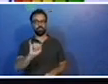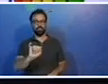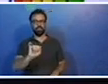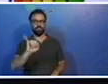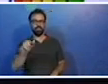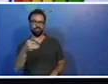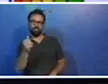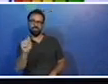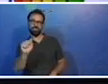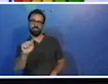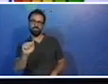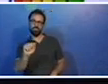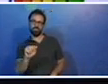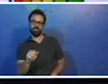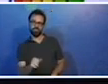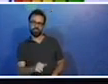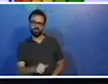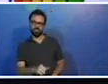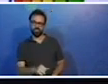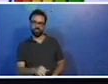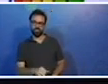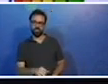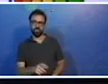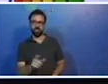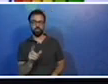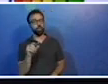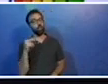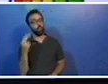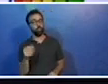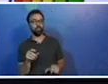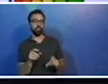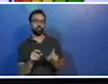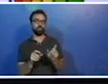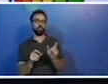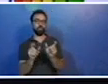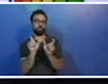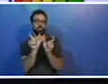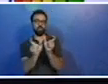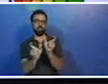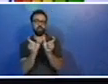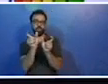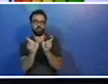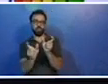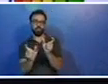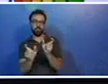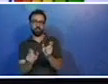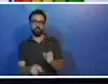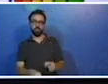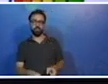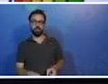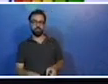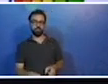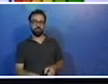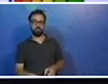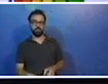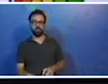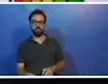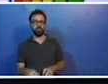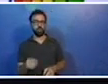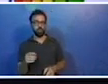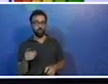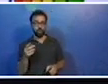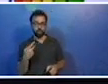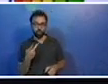de conteúdo, o que é isso? São revisões que nós estamos fazendo de 3 aulas passadas que nós